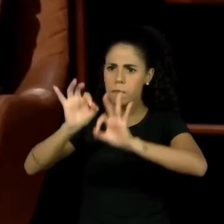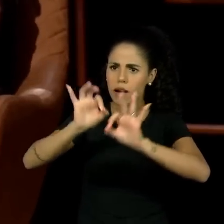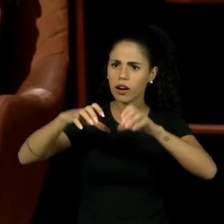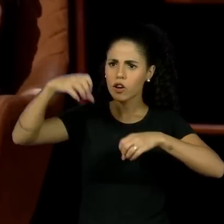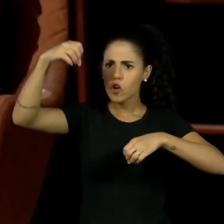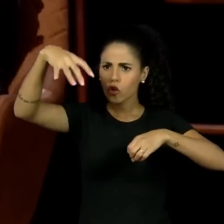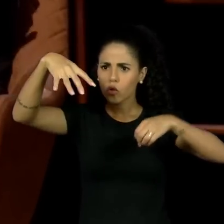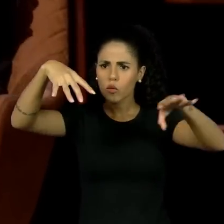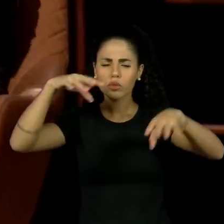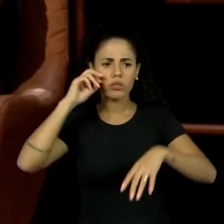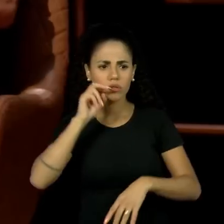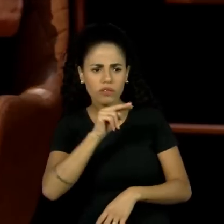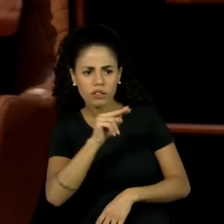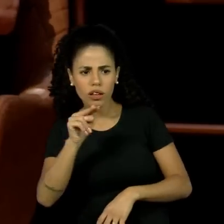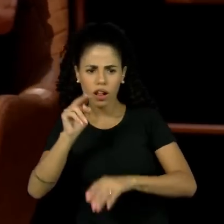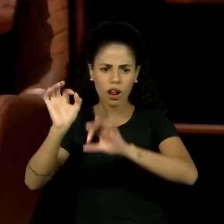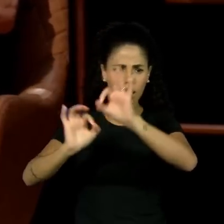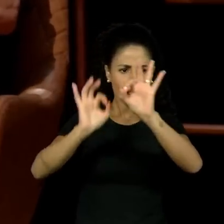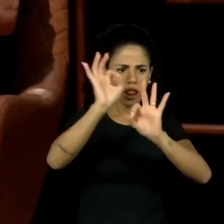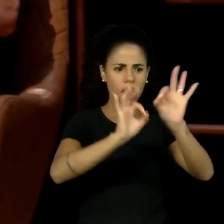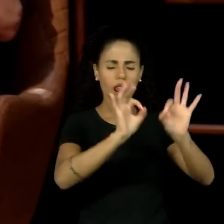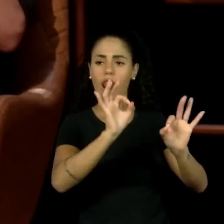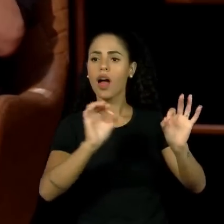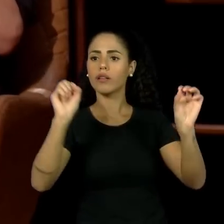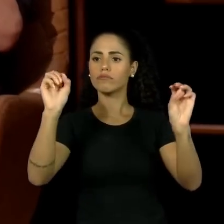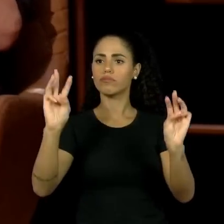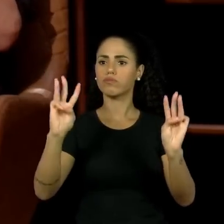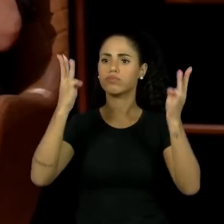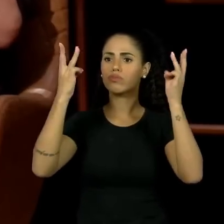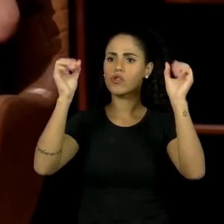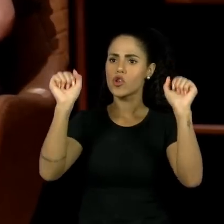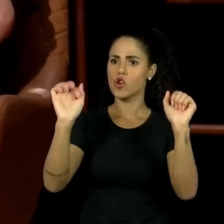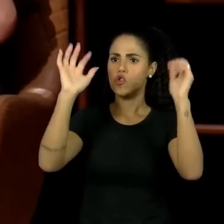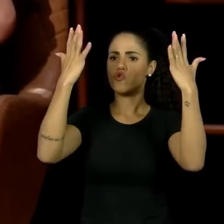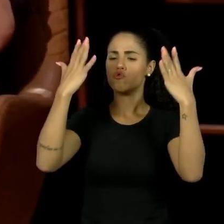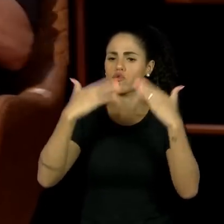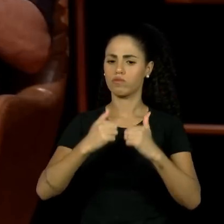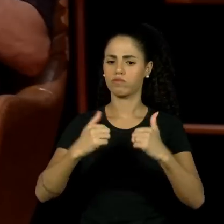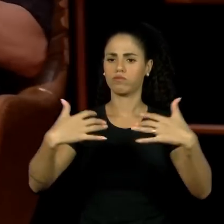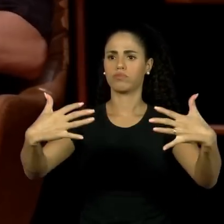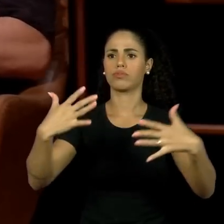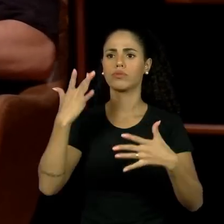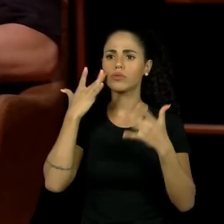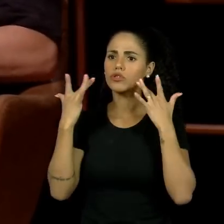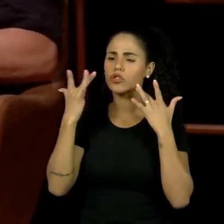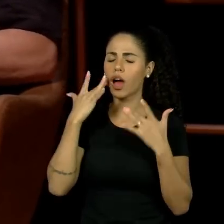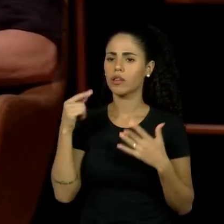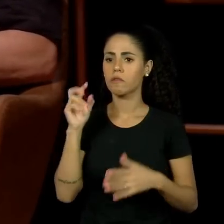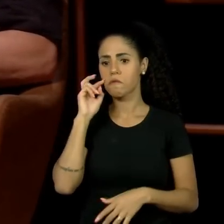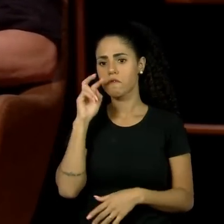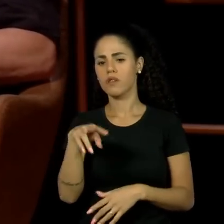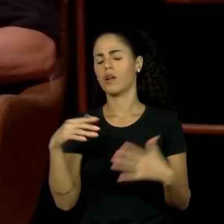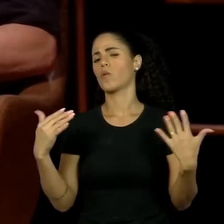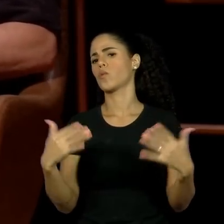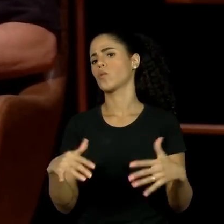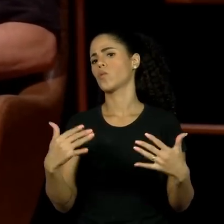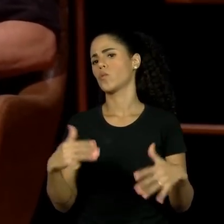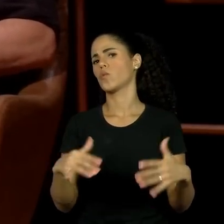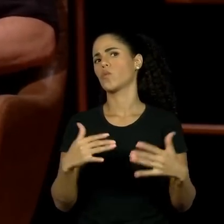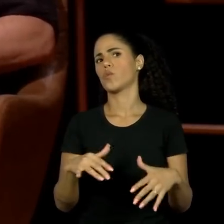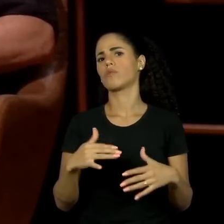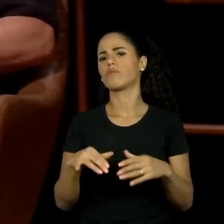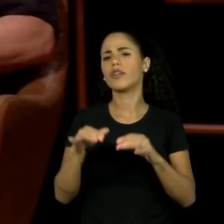e eu assisti toda a montagem de luz do Carmen, foi uma das coisas mais bonitas assim, que eu já vi, sabe?